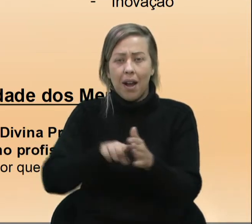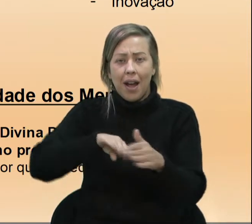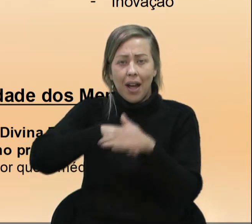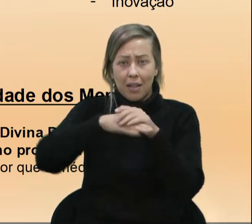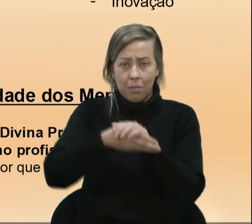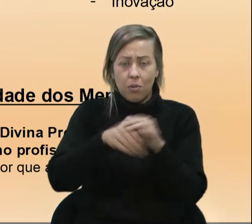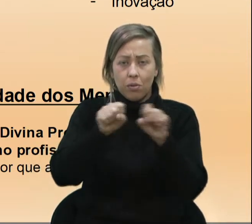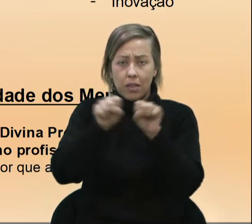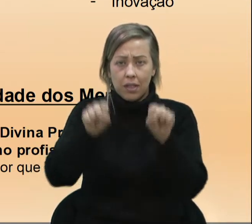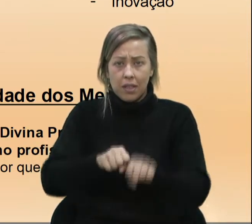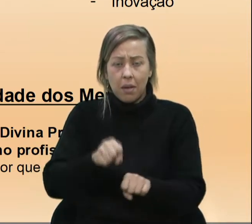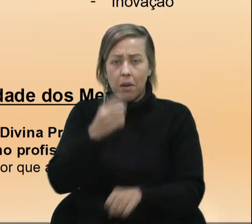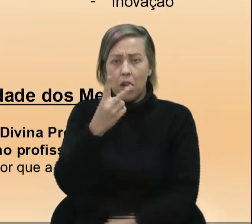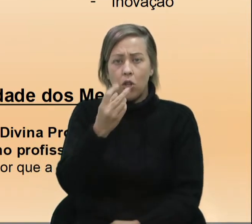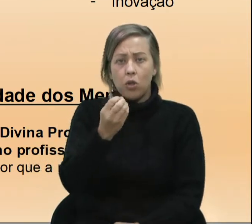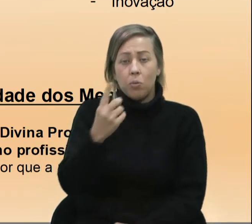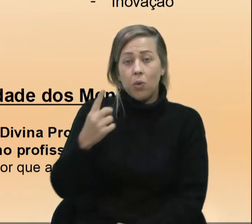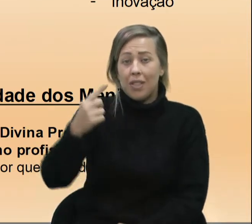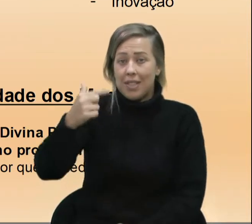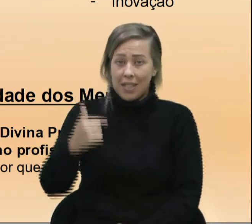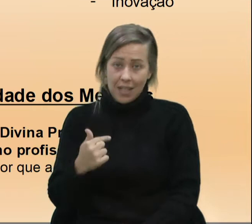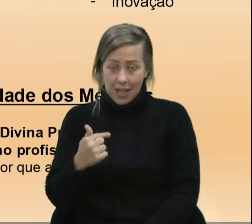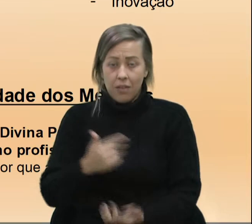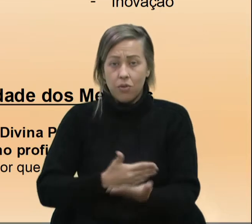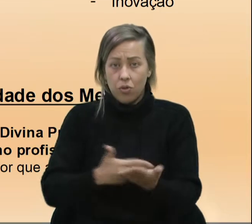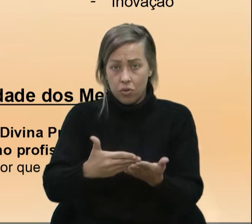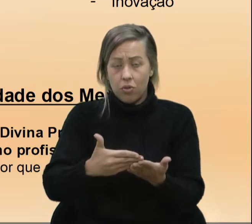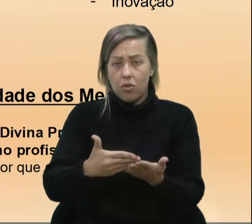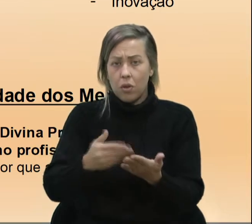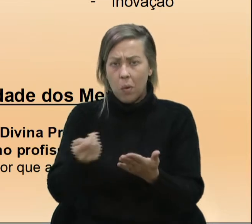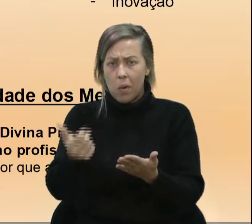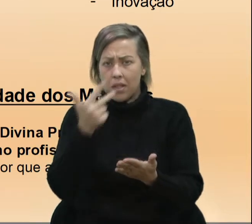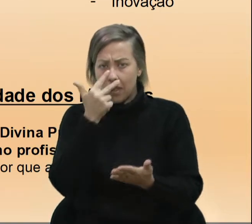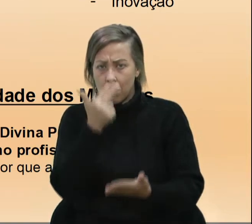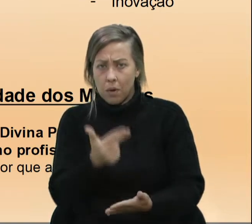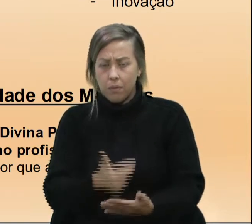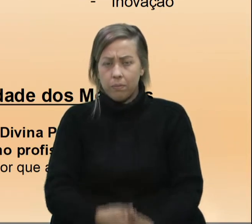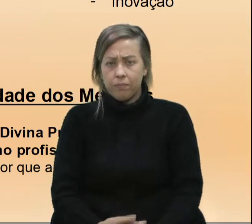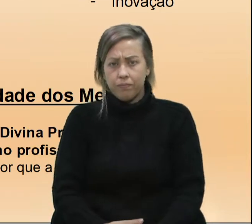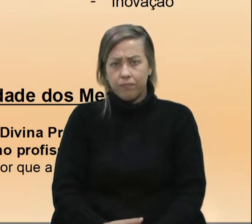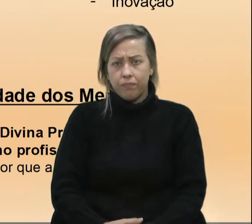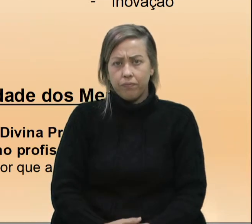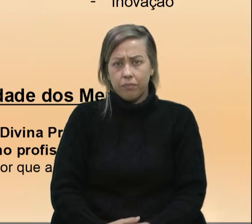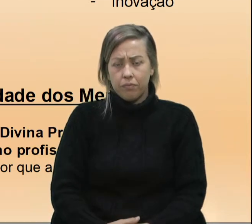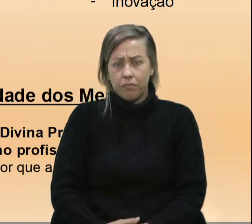esse sistema já em 2017, um sistema parecido.